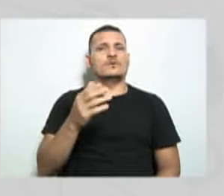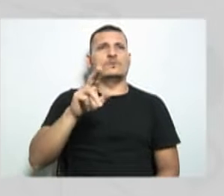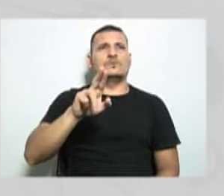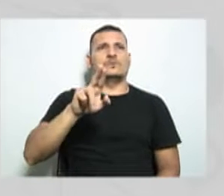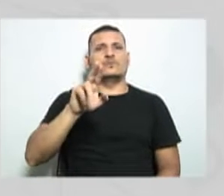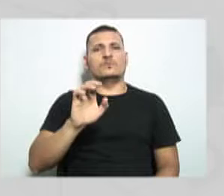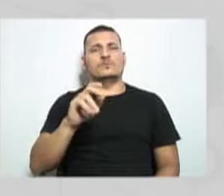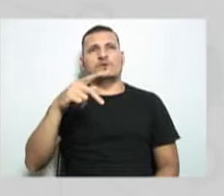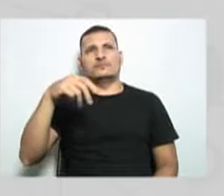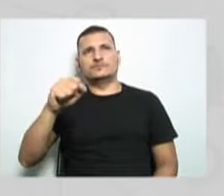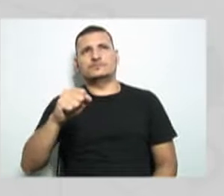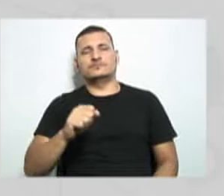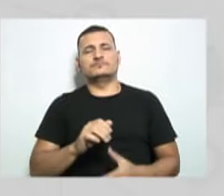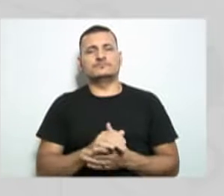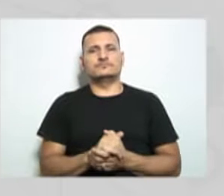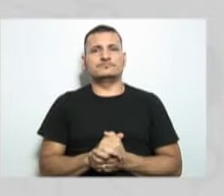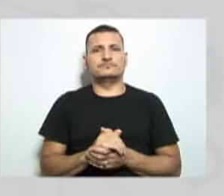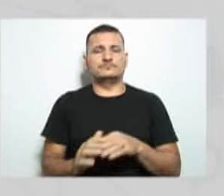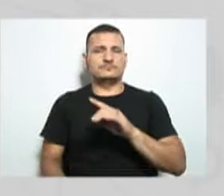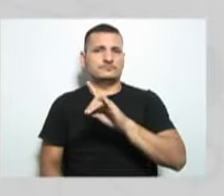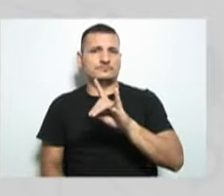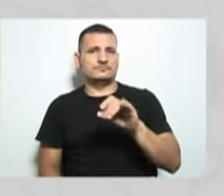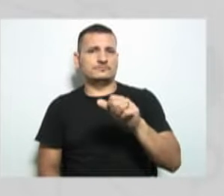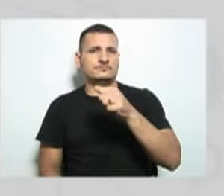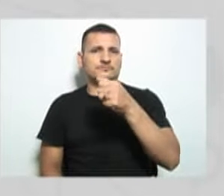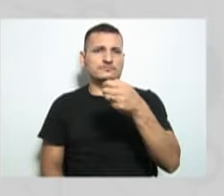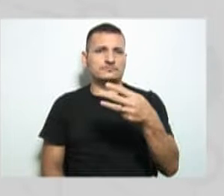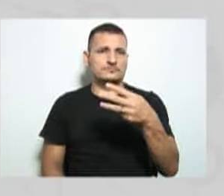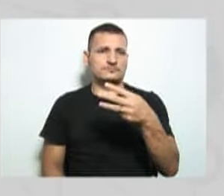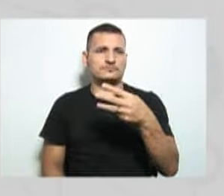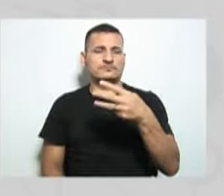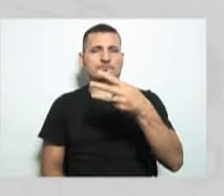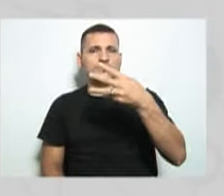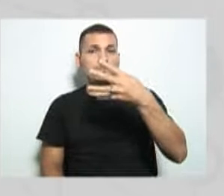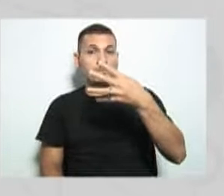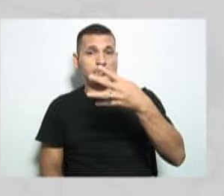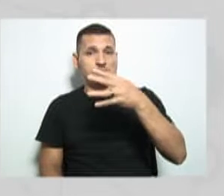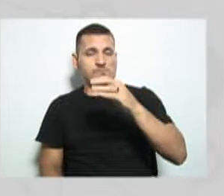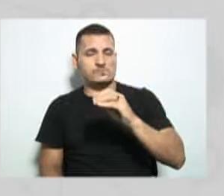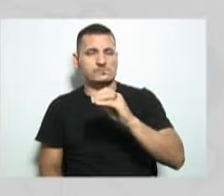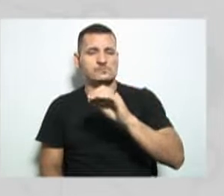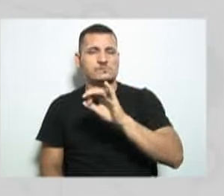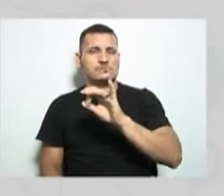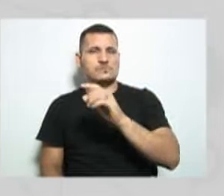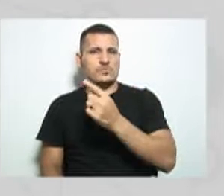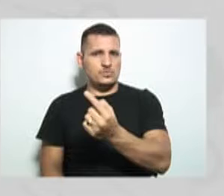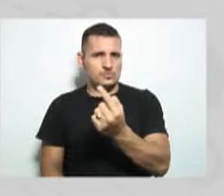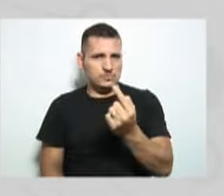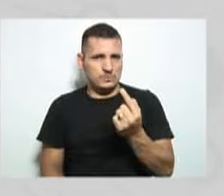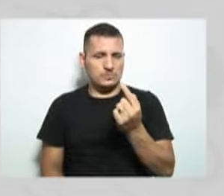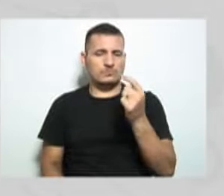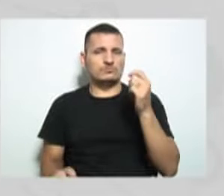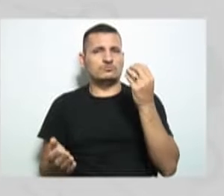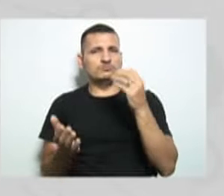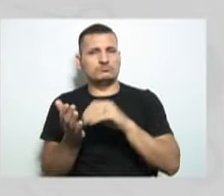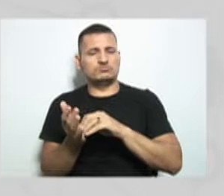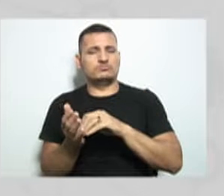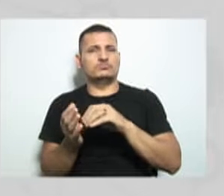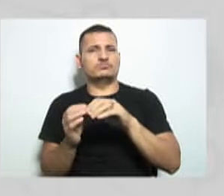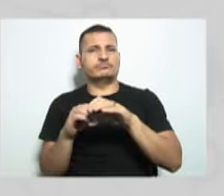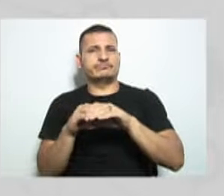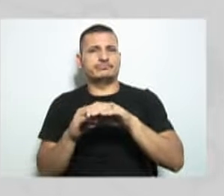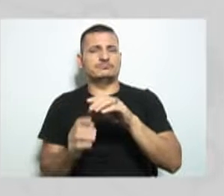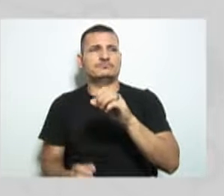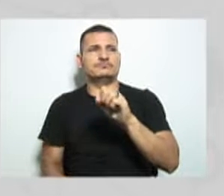lançamento. Dia 3, vou dar entrada nos 40 unidades, colocar o saldo, vai ser a mesma coisa do